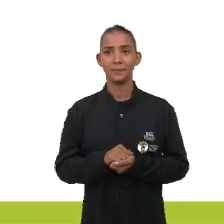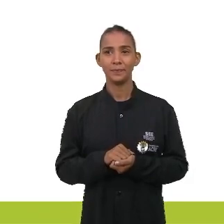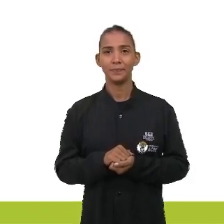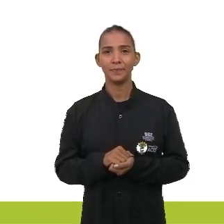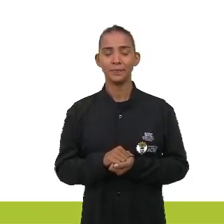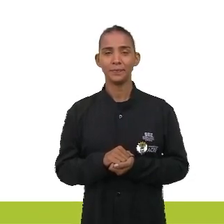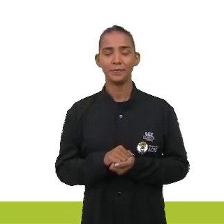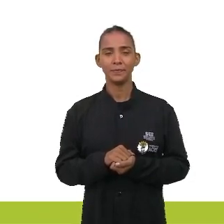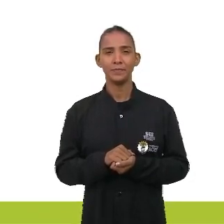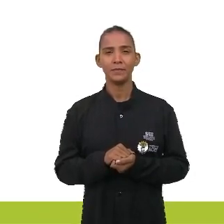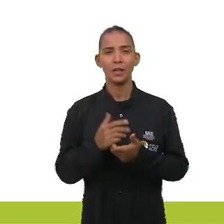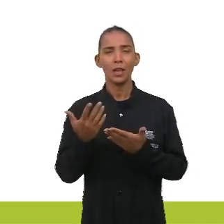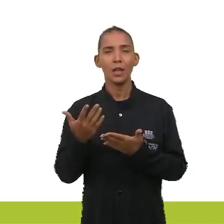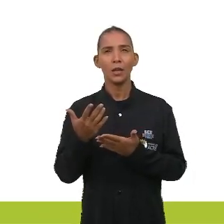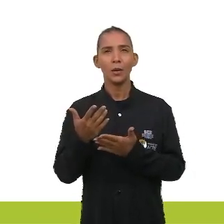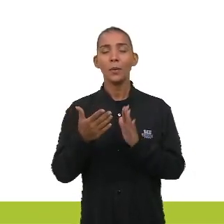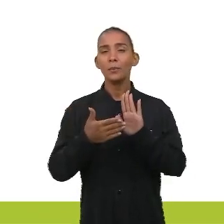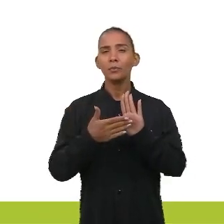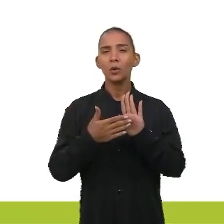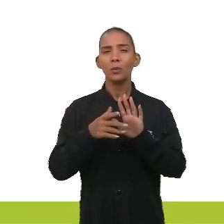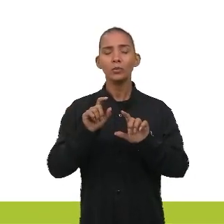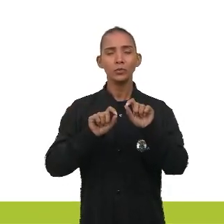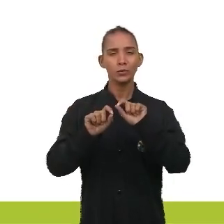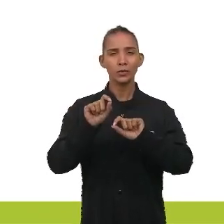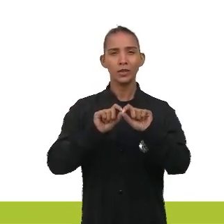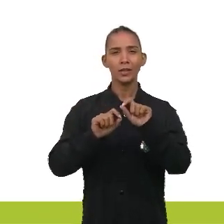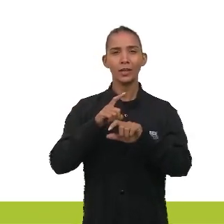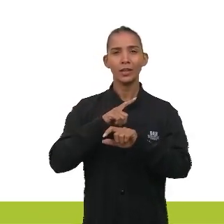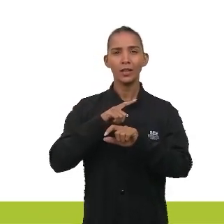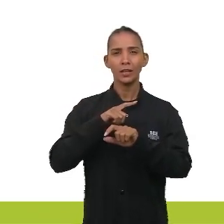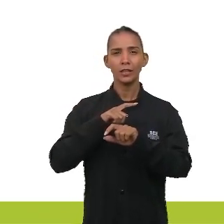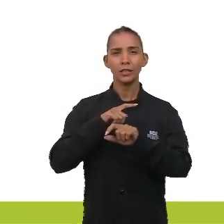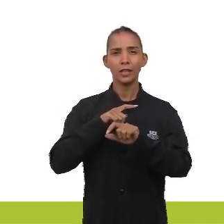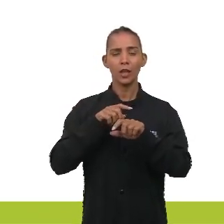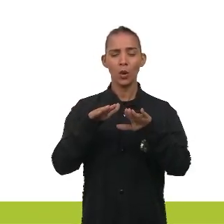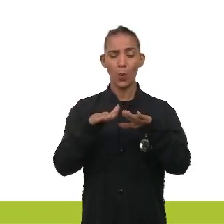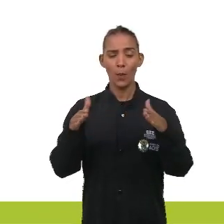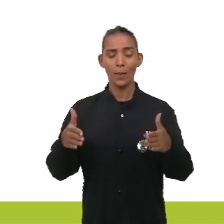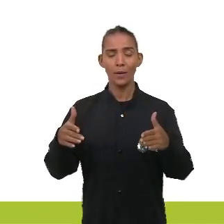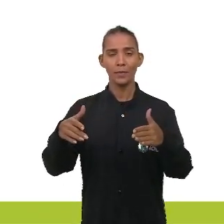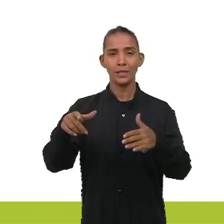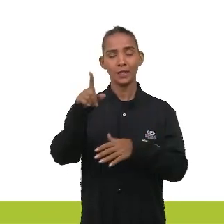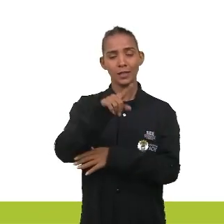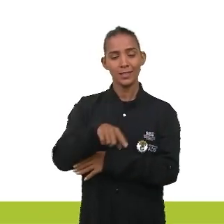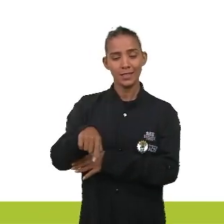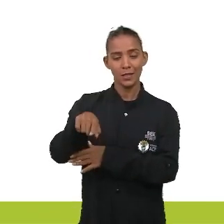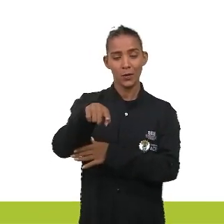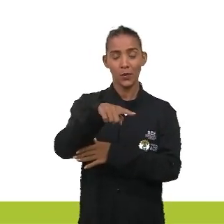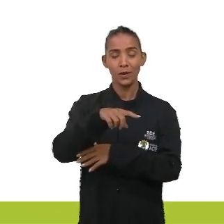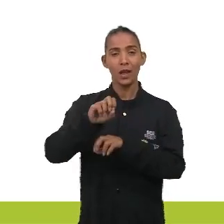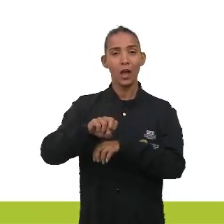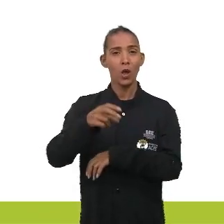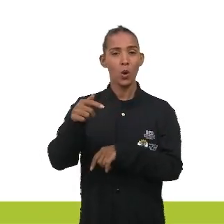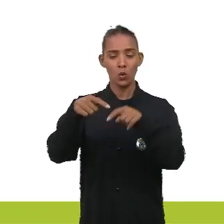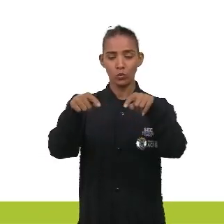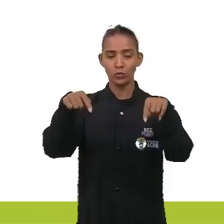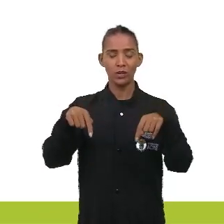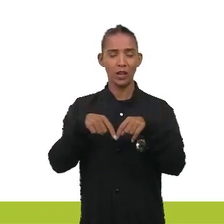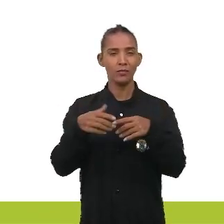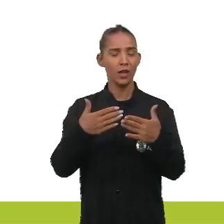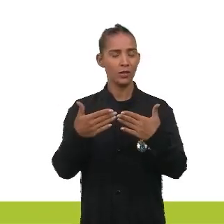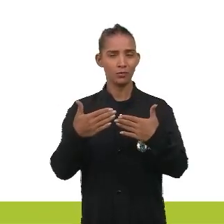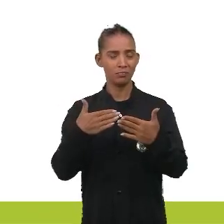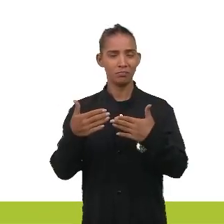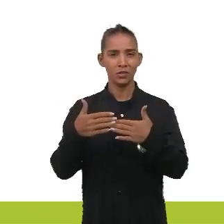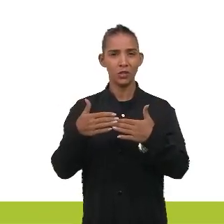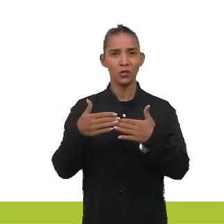por exemplo, supor que essa mesa é circular ou quadrada, retangular, tanto faz, tá? Eu